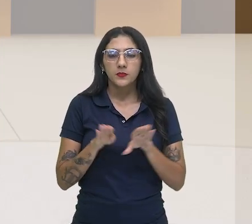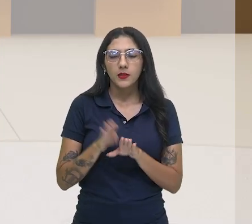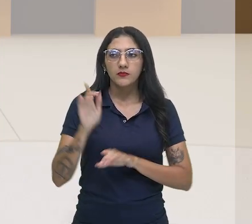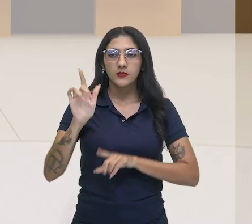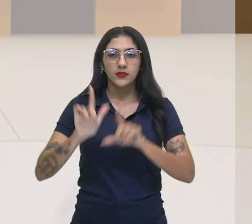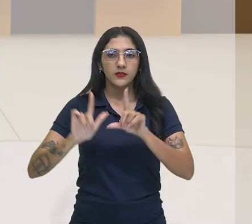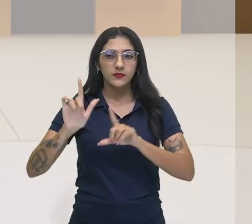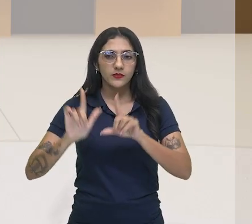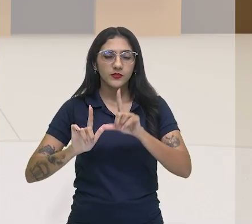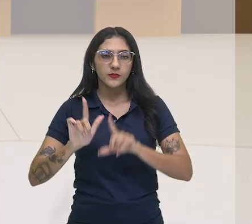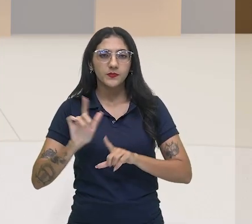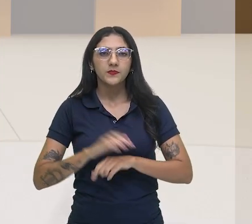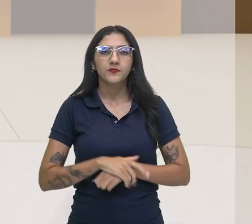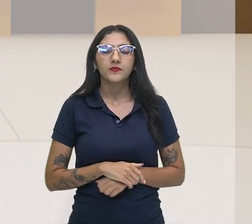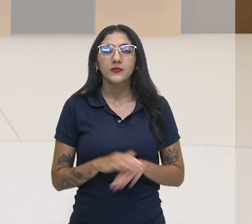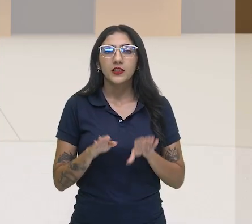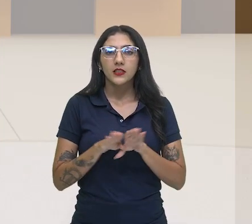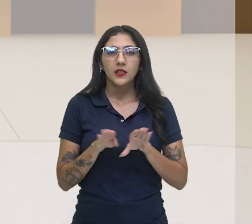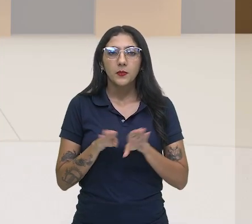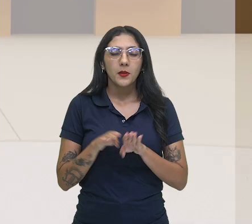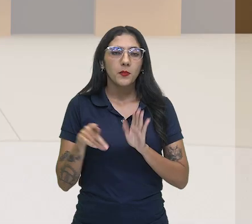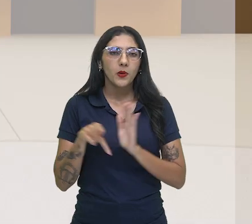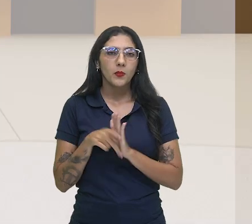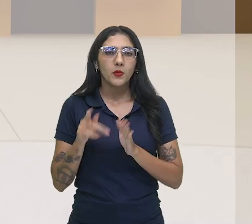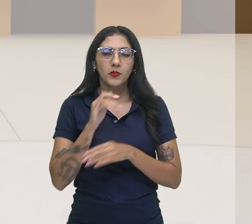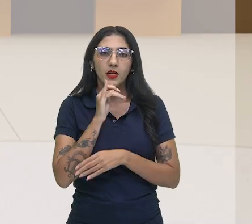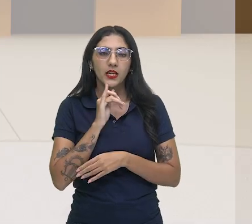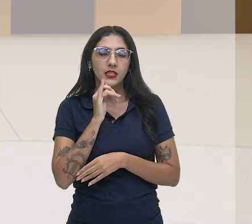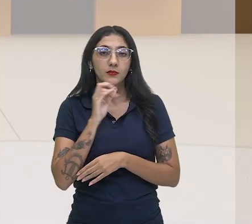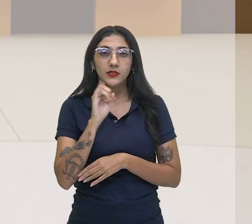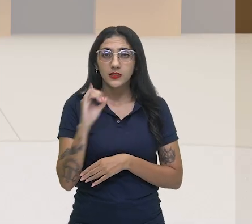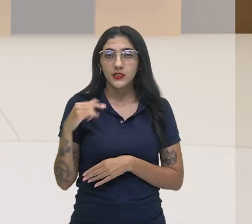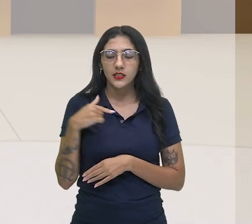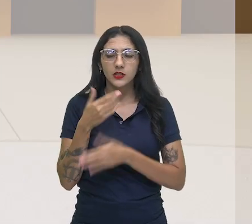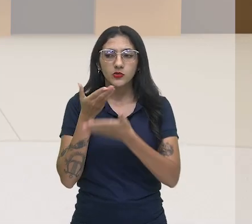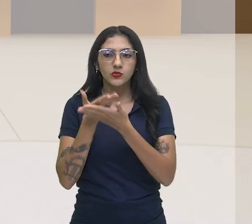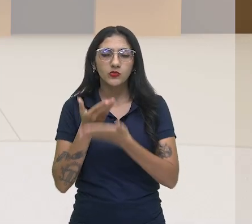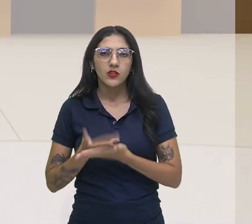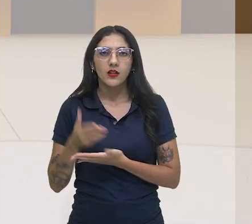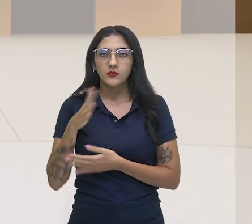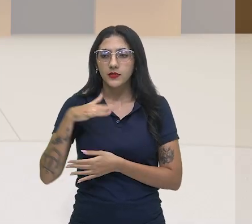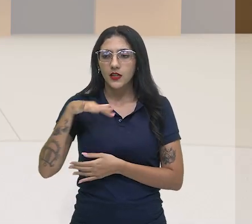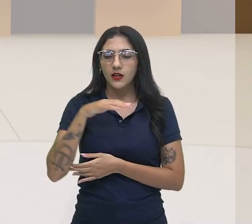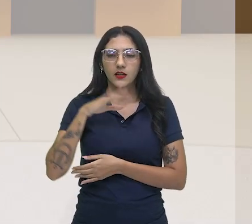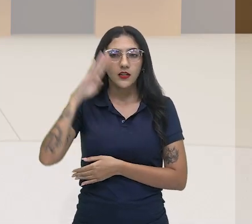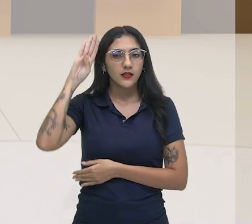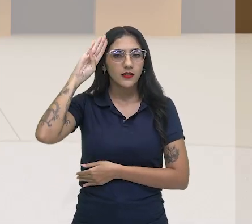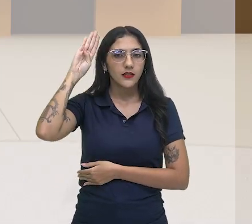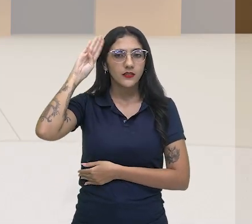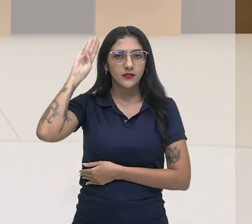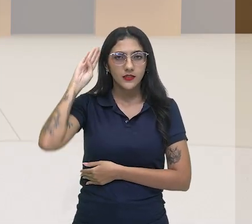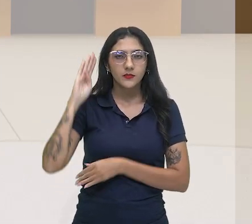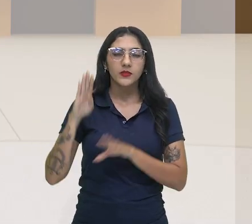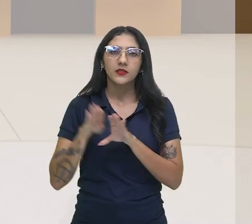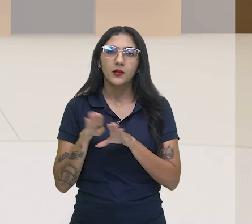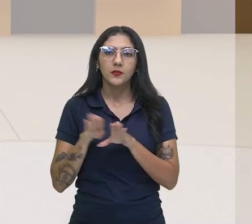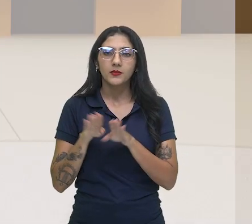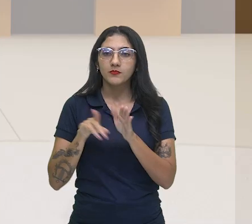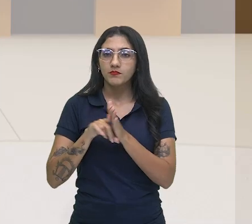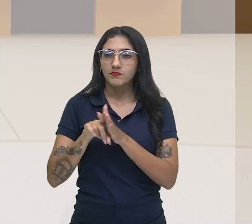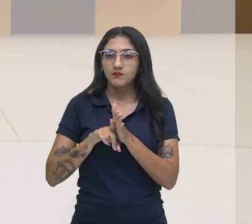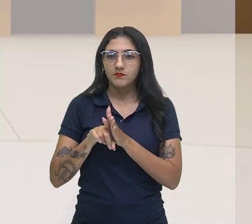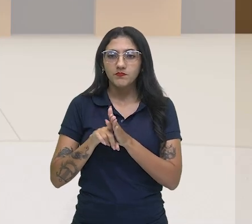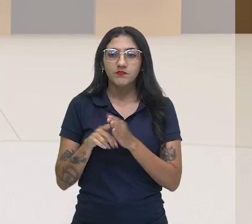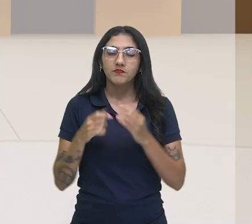TV, e tem o gênero entrevista também quando a gente vai estudar no ambiente acadêmico das pesquisas. Né? Que a gente tem que